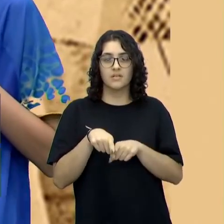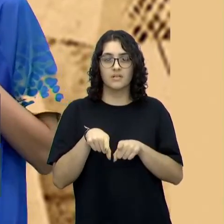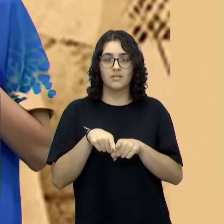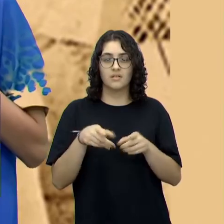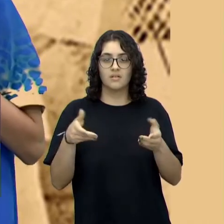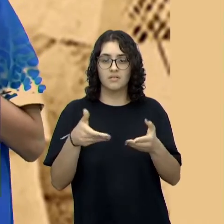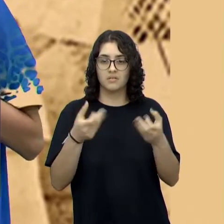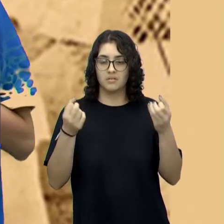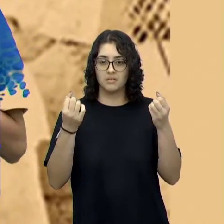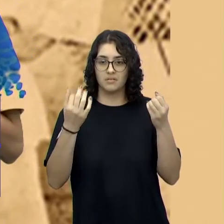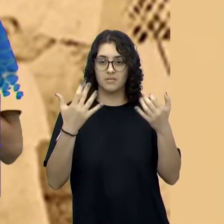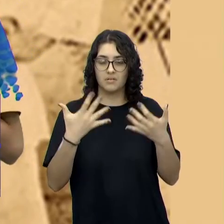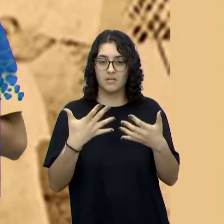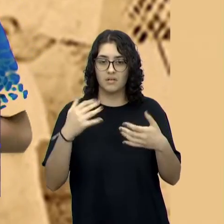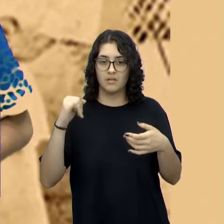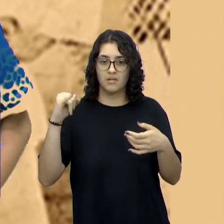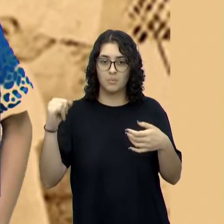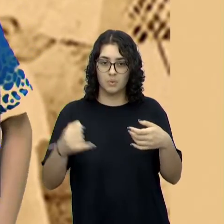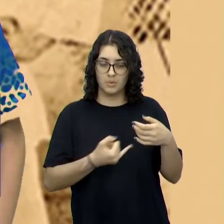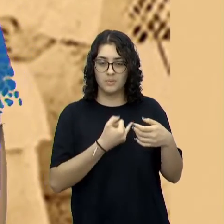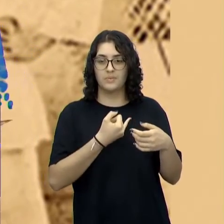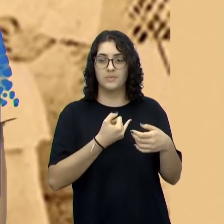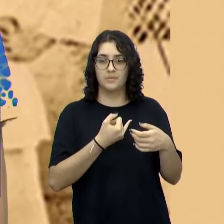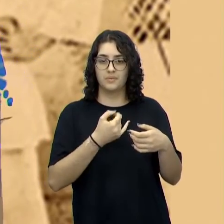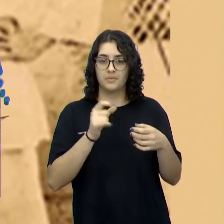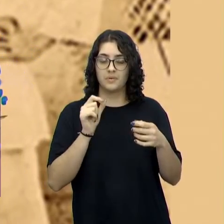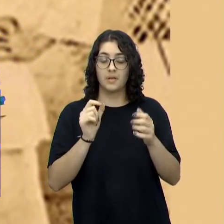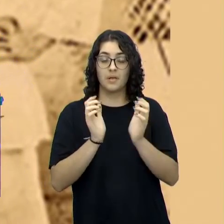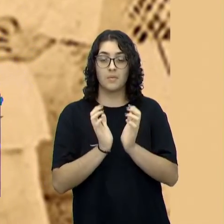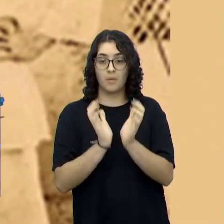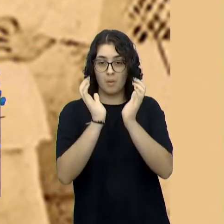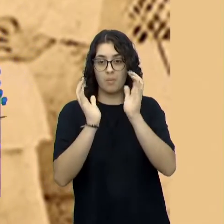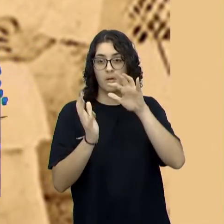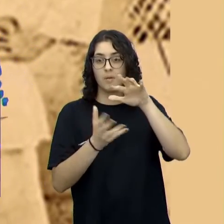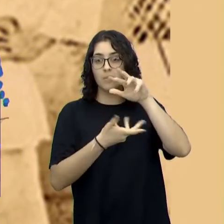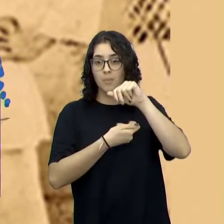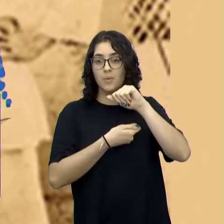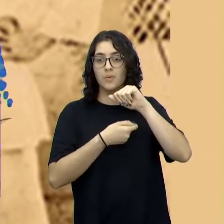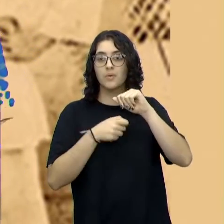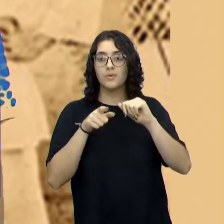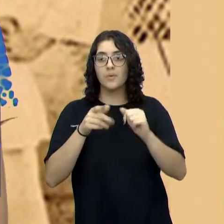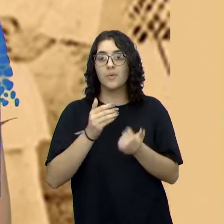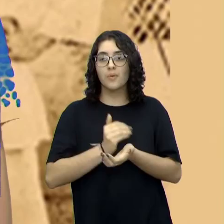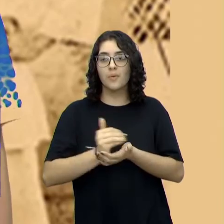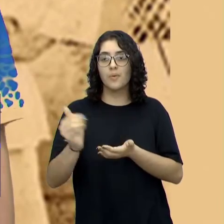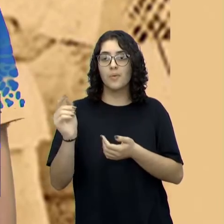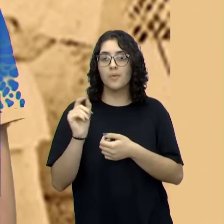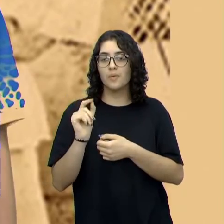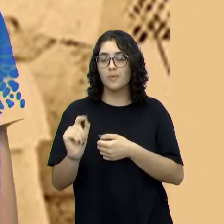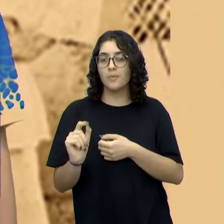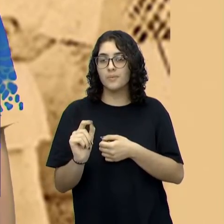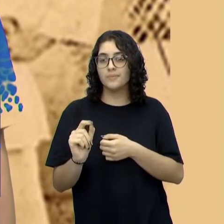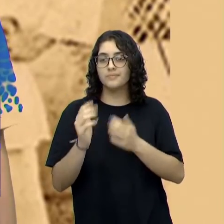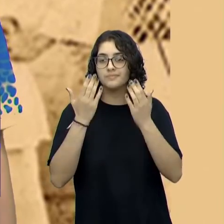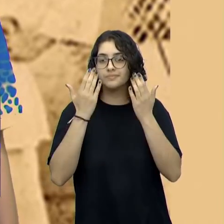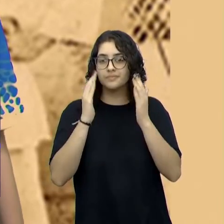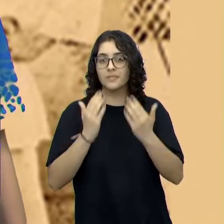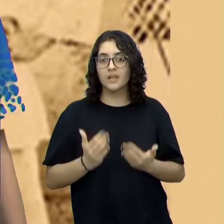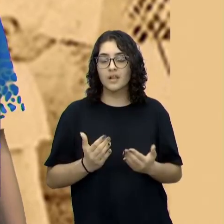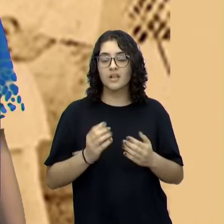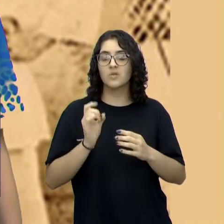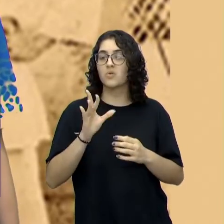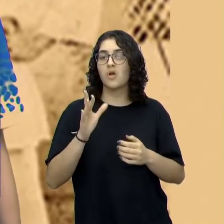há pouco, né, aproveitem essa questão da Copa do Mundo e comecem a analisar não só a questão